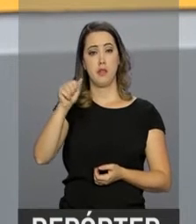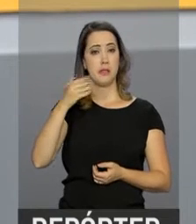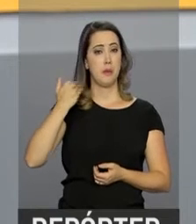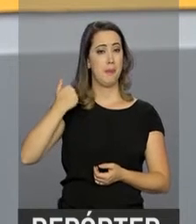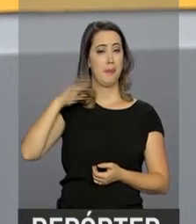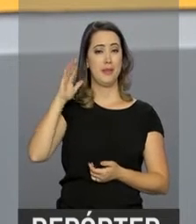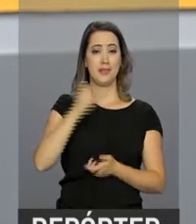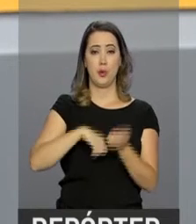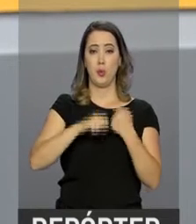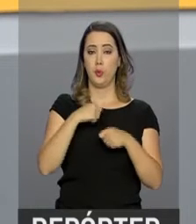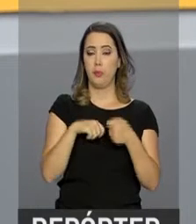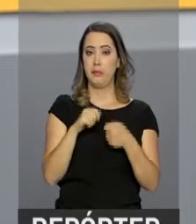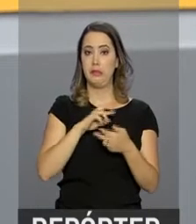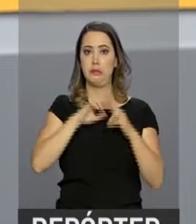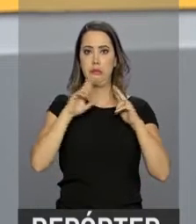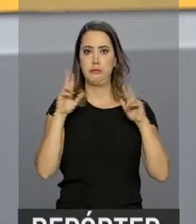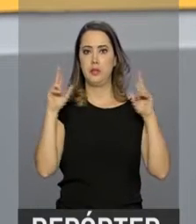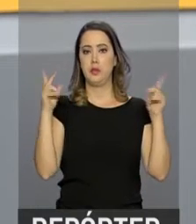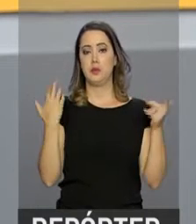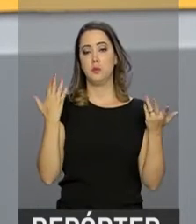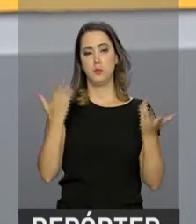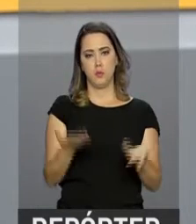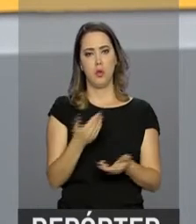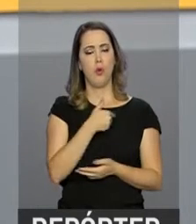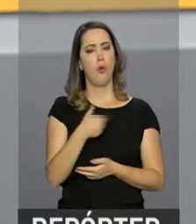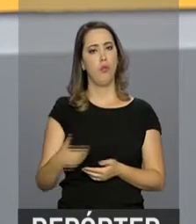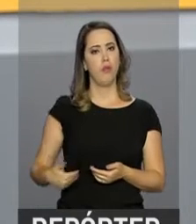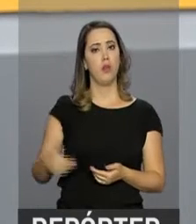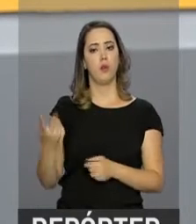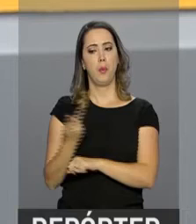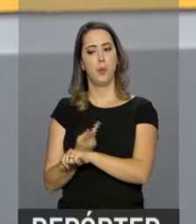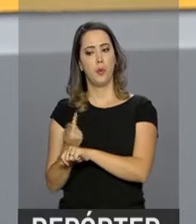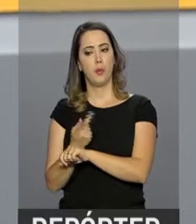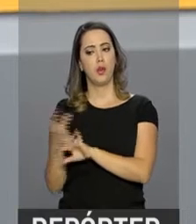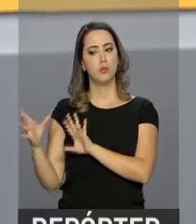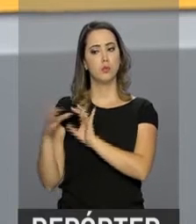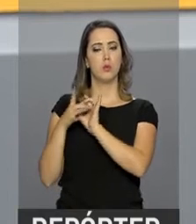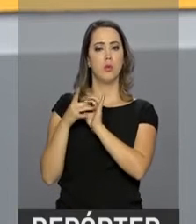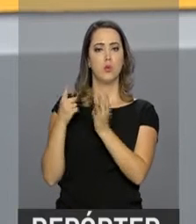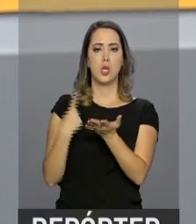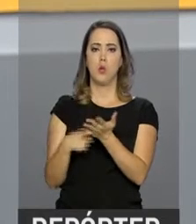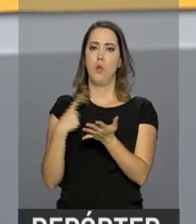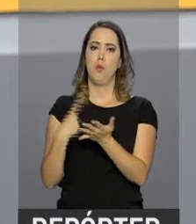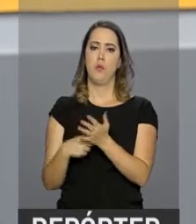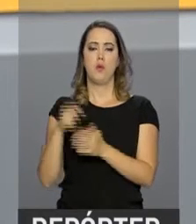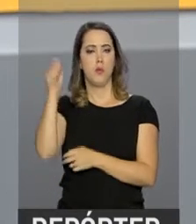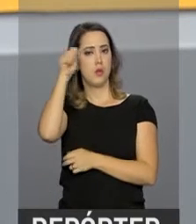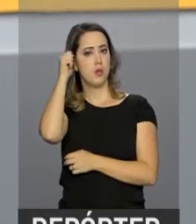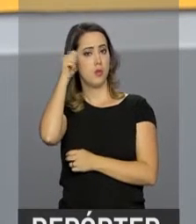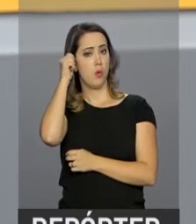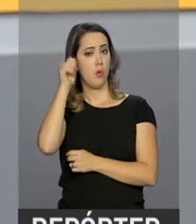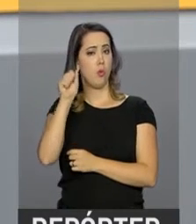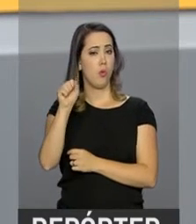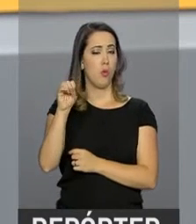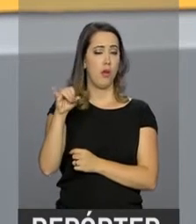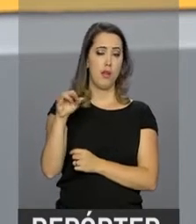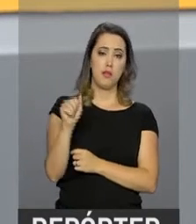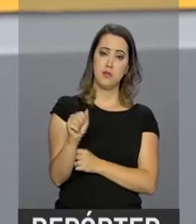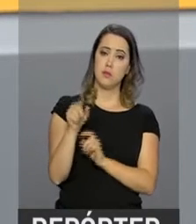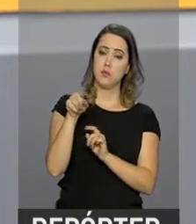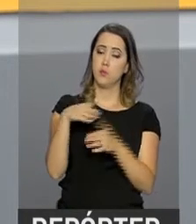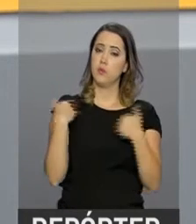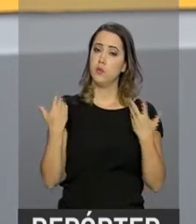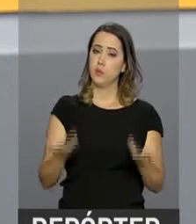o governo brasileiro está buscando o crescimento das relações comerciais, a ampliação de investimentos e a diversificação dos negócios.